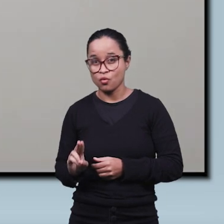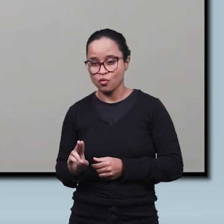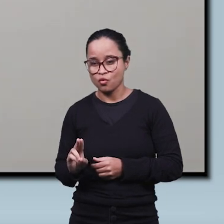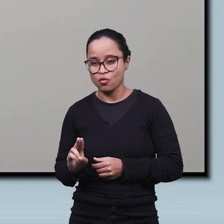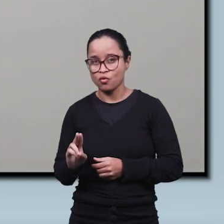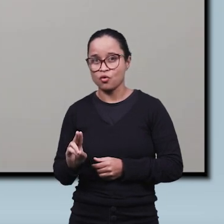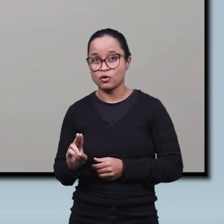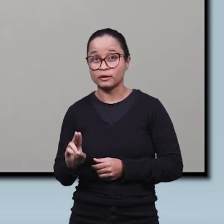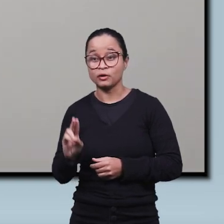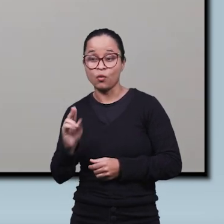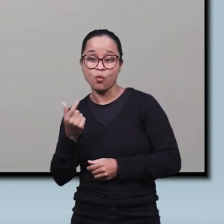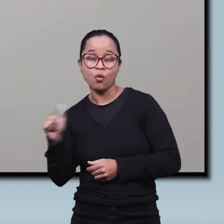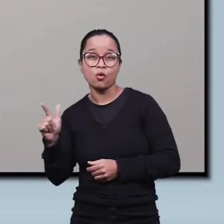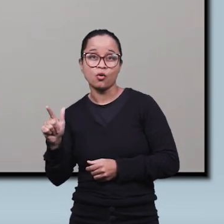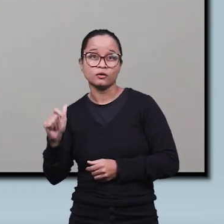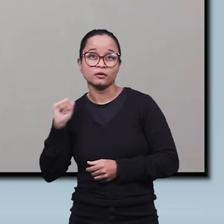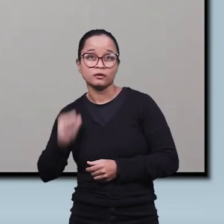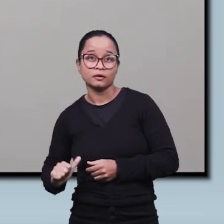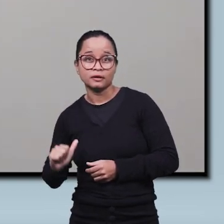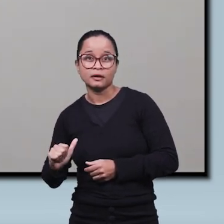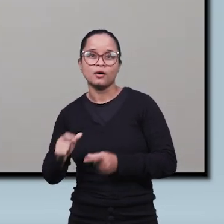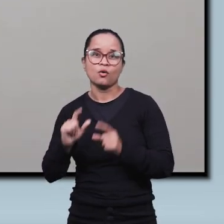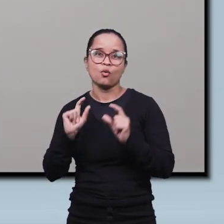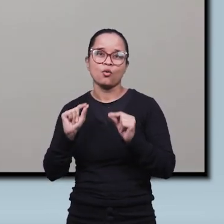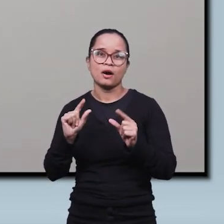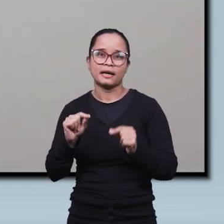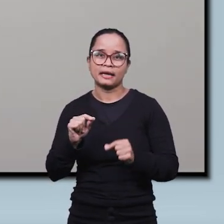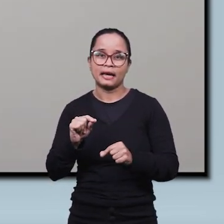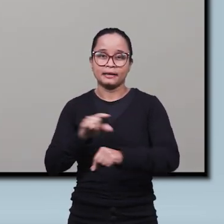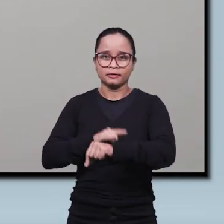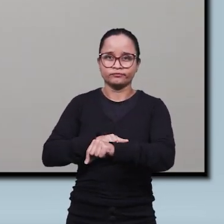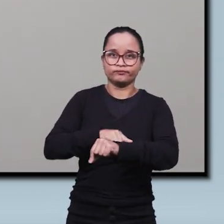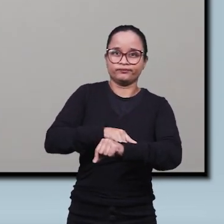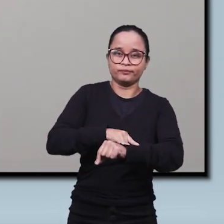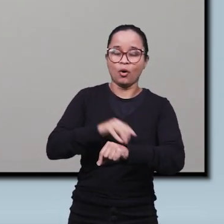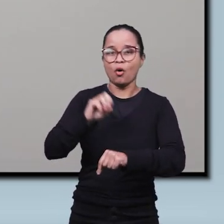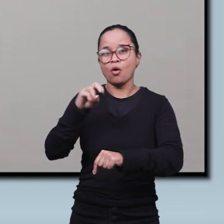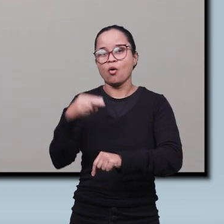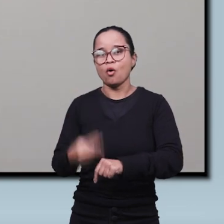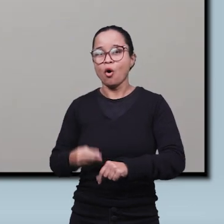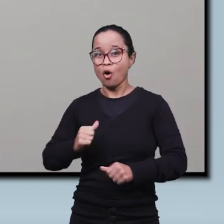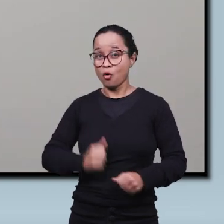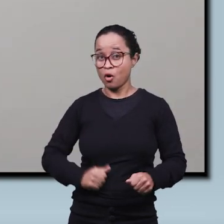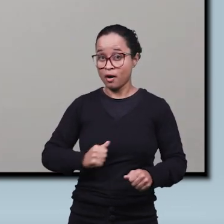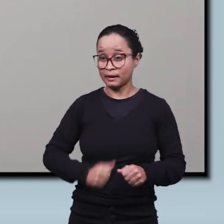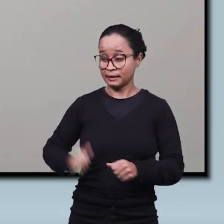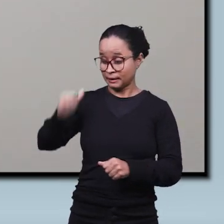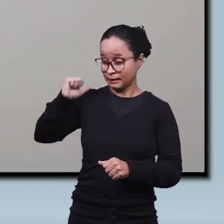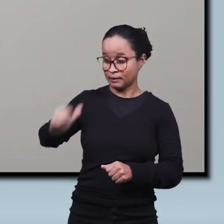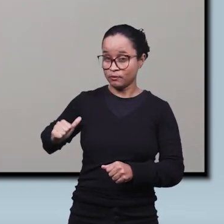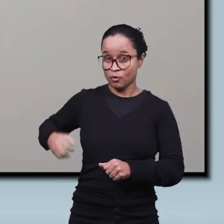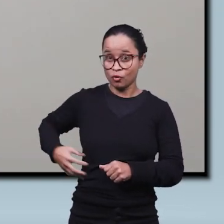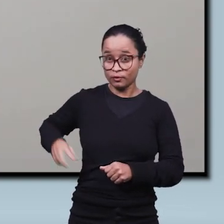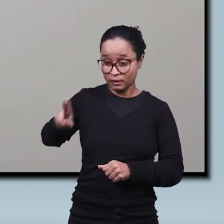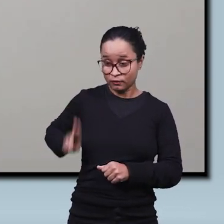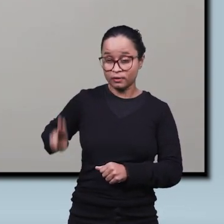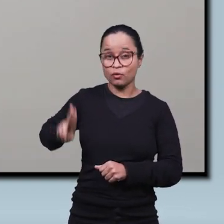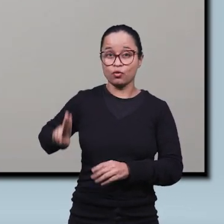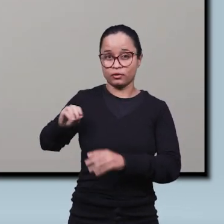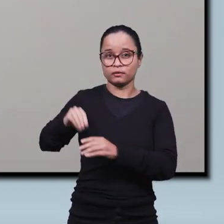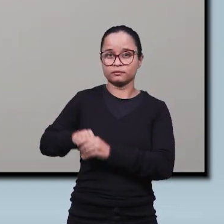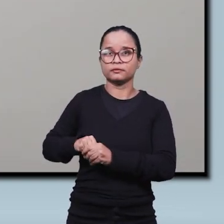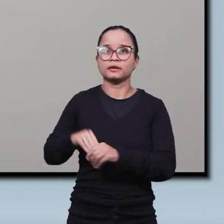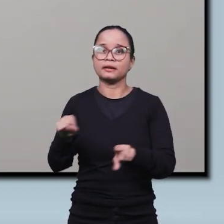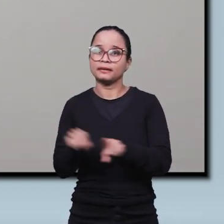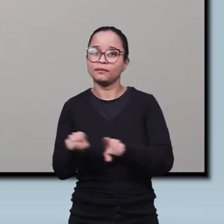na colostomia, onde as fezes saem e elas são depositadas ali naquela bolsa. Também são pessoas de acessibilidade,